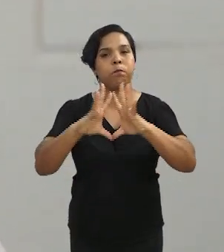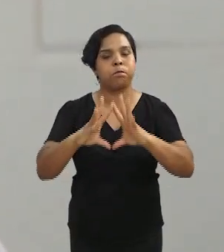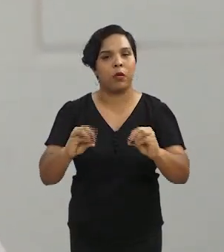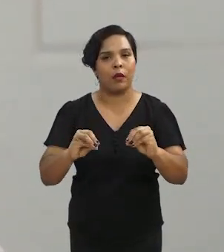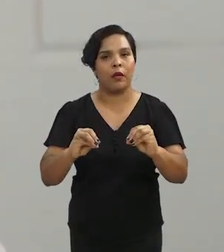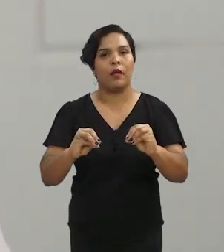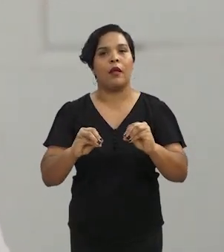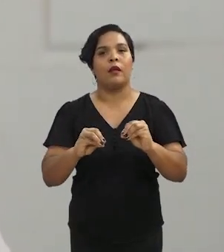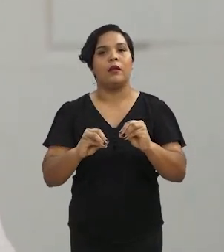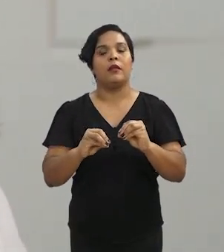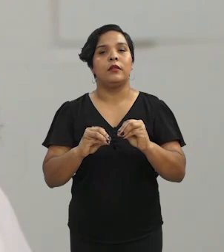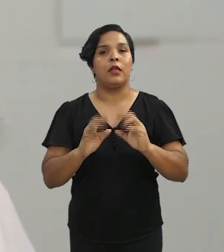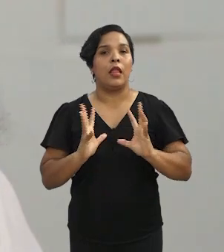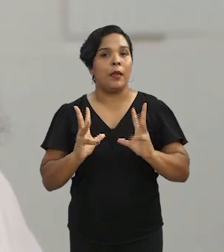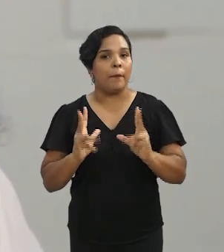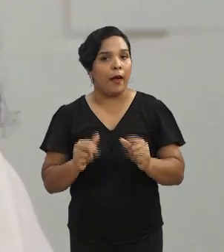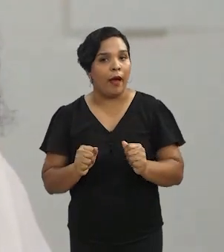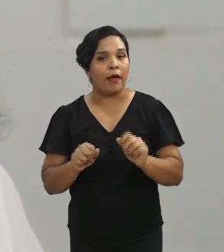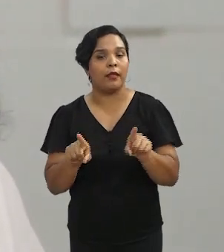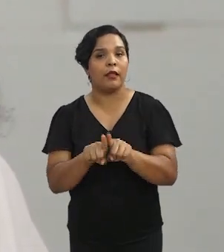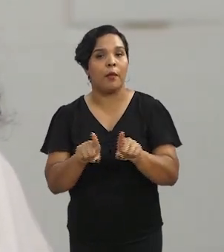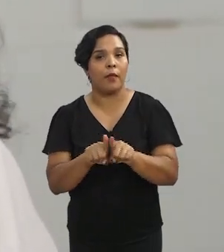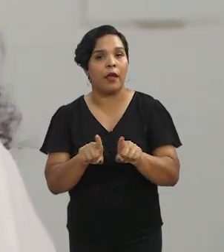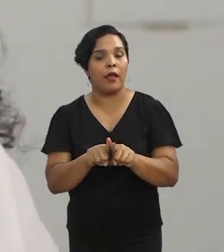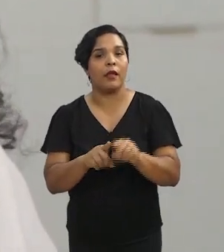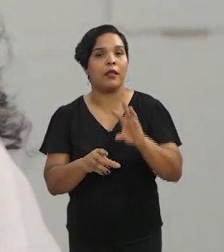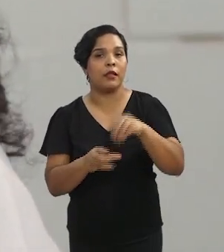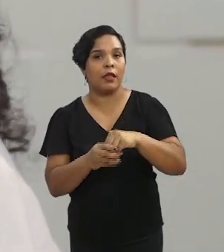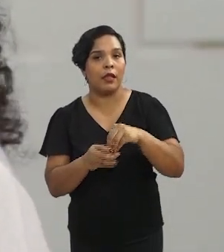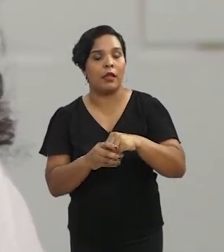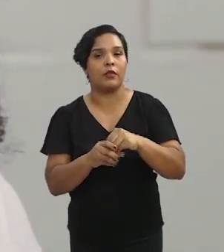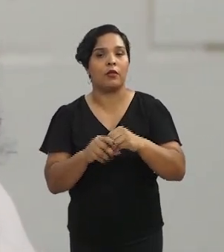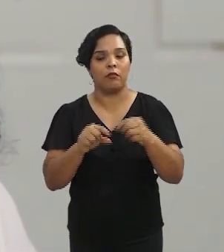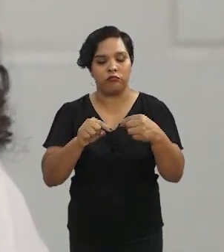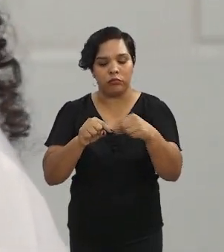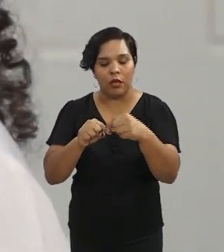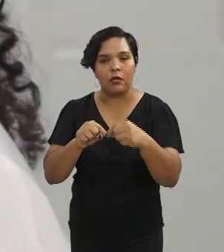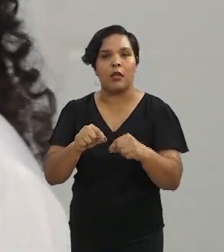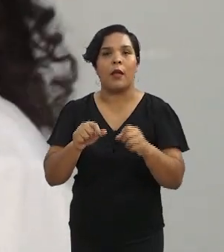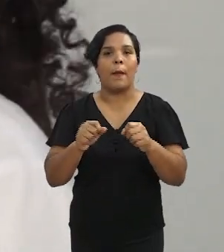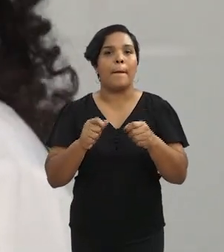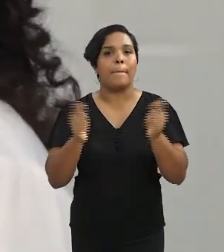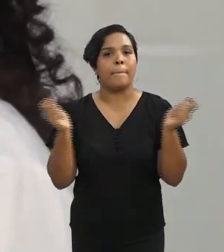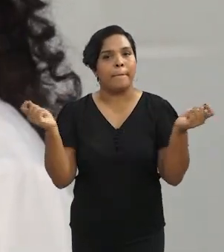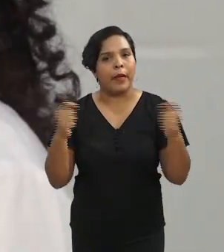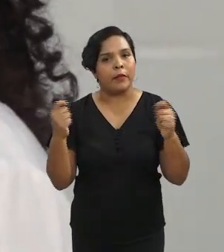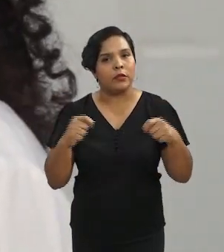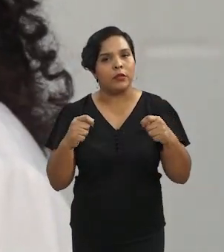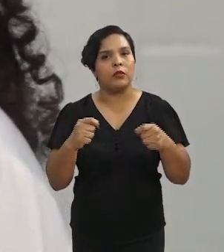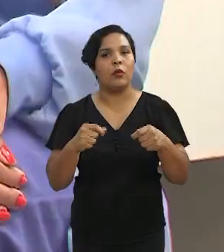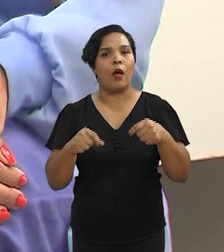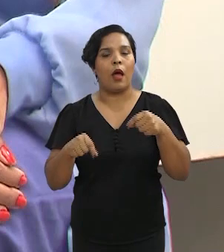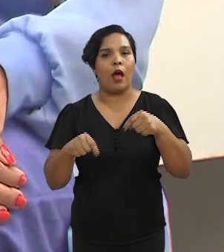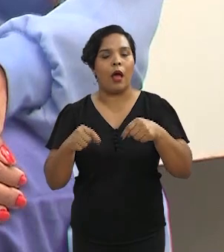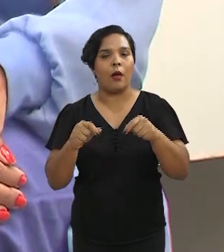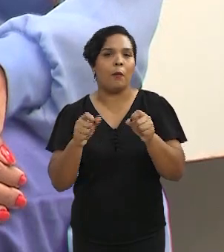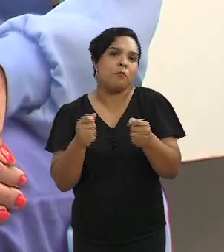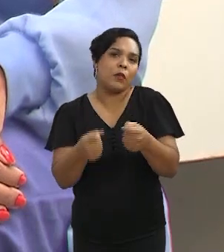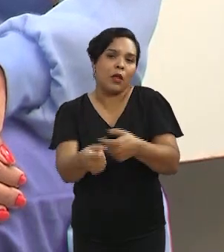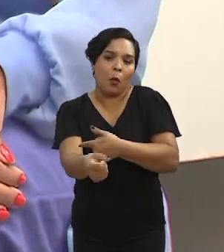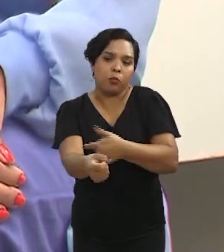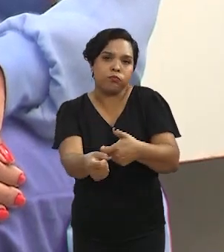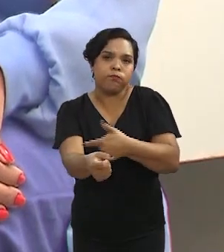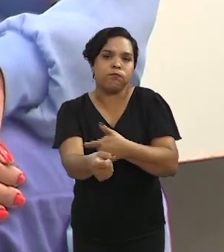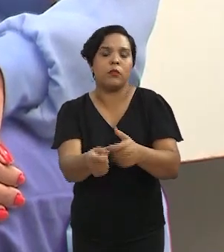cicatrização, angiogênica, que é a recuperação daquele tecido, né, proporcionando ali a vascularização daquele tecido. E como